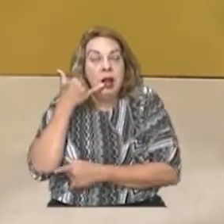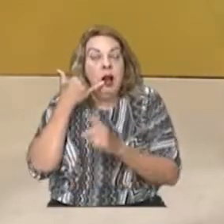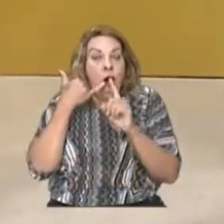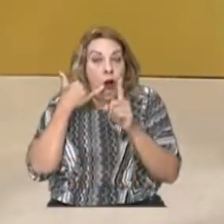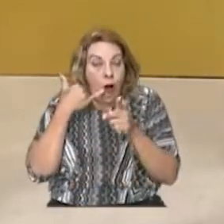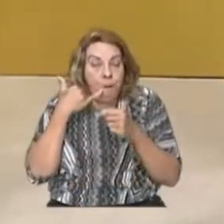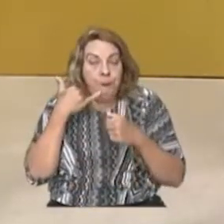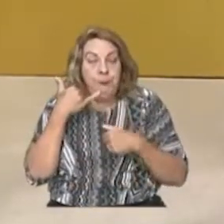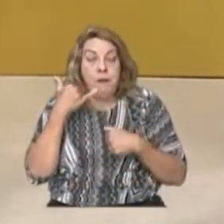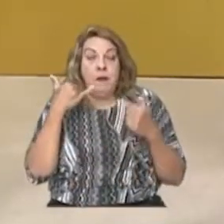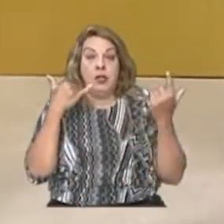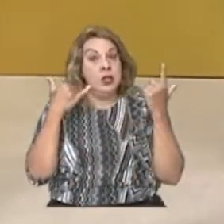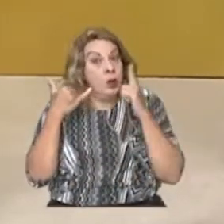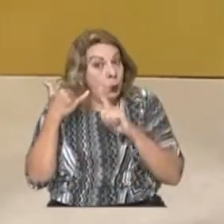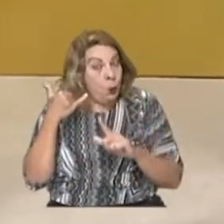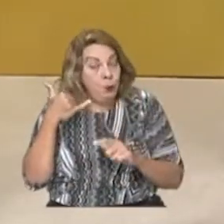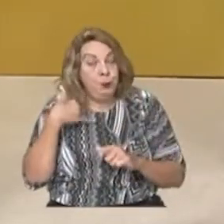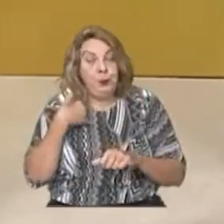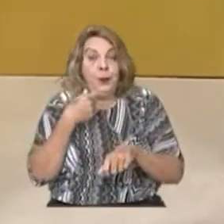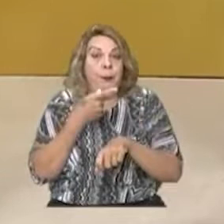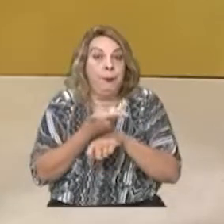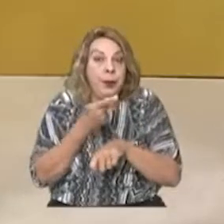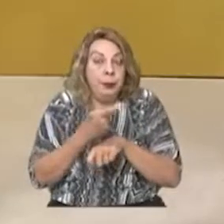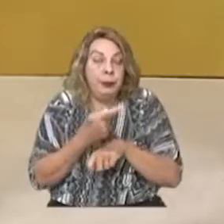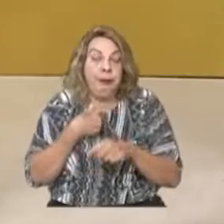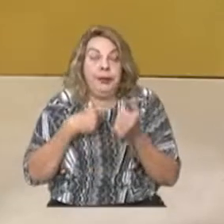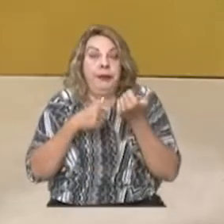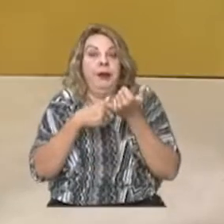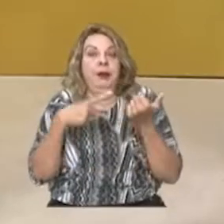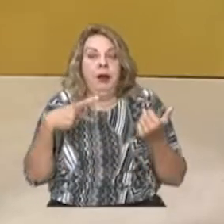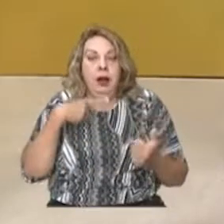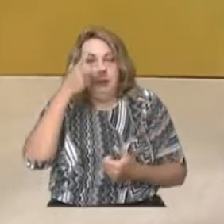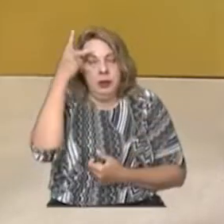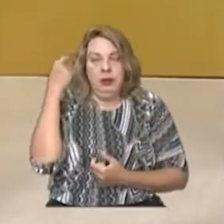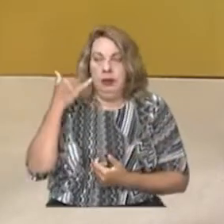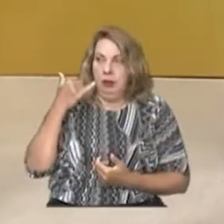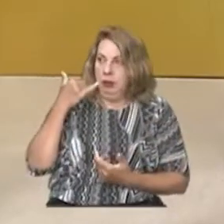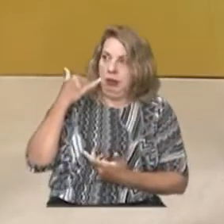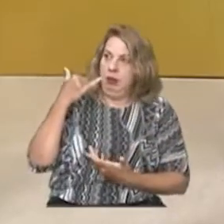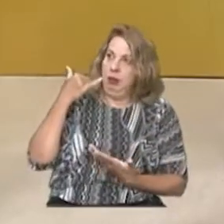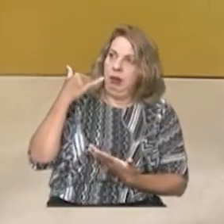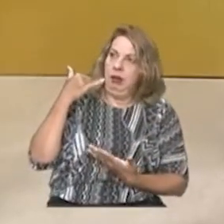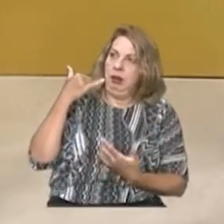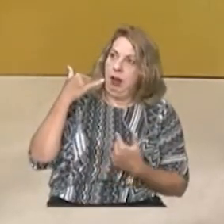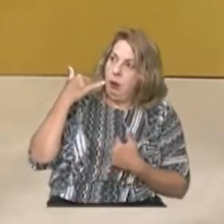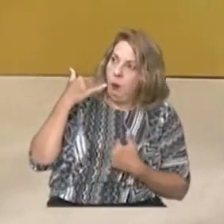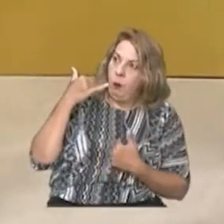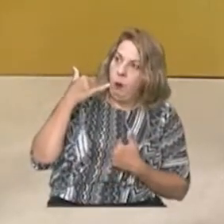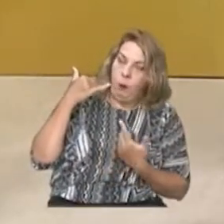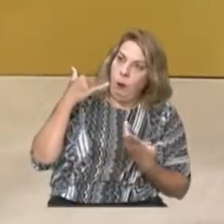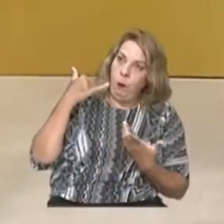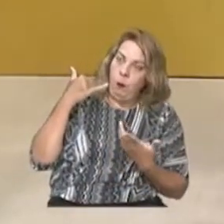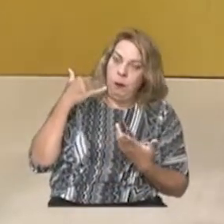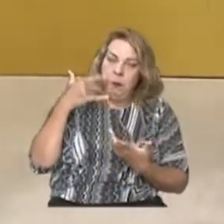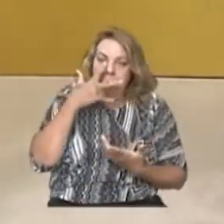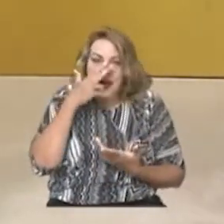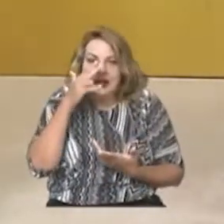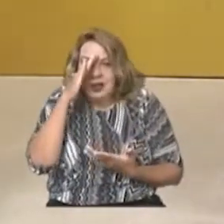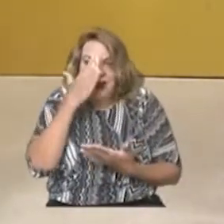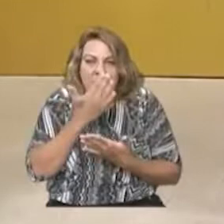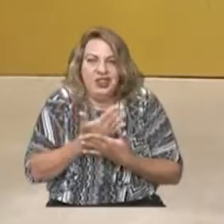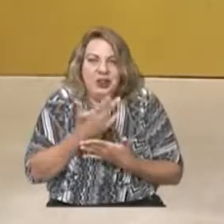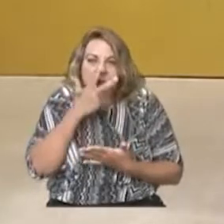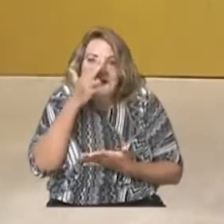aí você de casa também pode ter essa ligação inesperada. É só você acreditar. Pode mudar de vida com o Caju